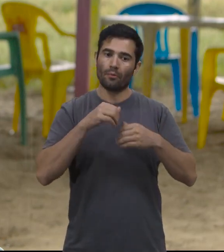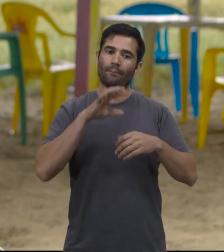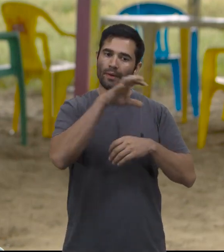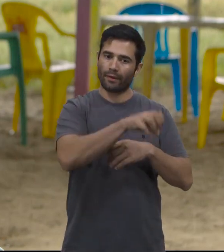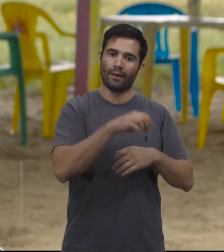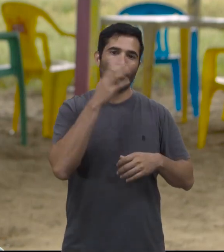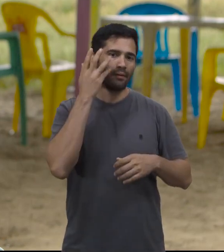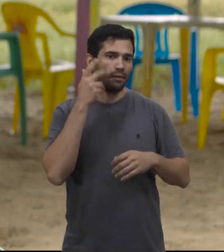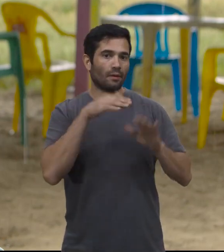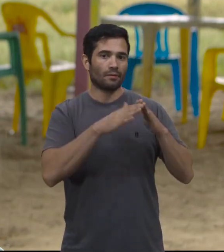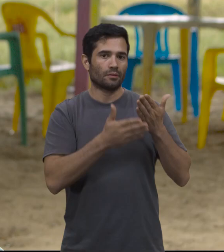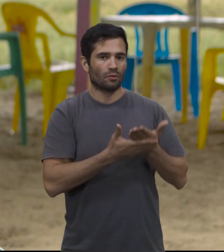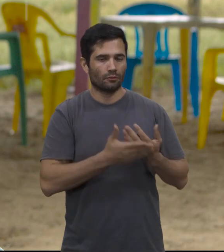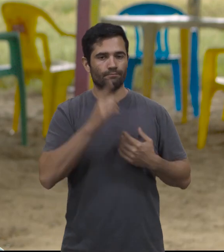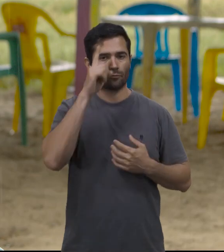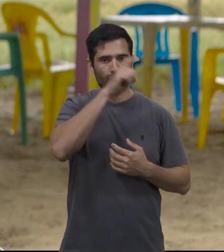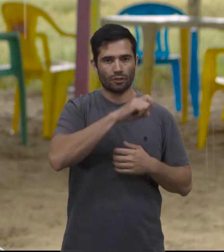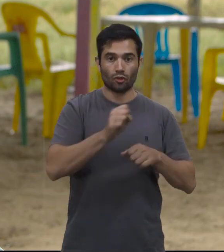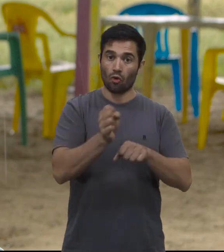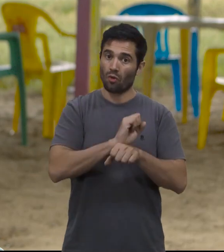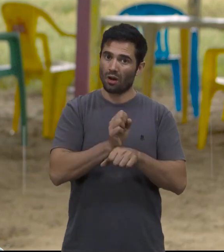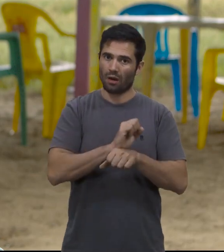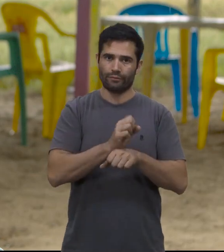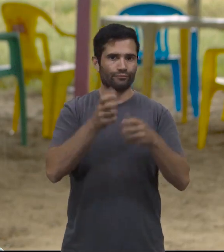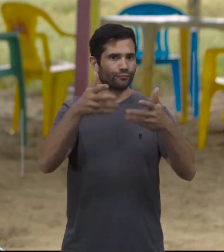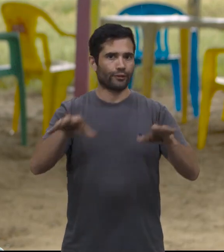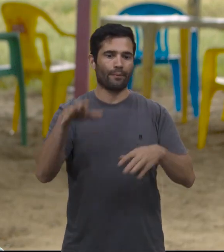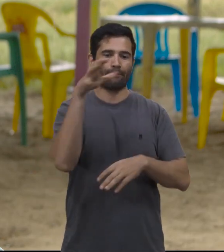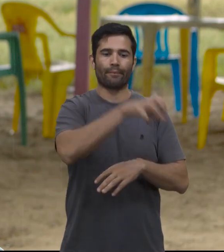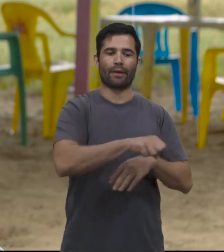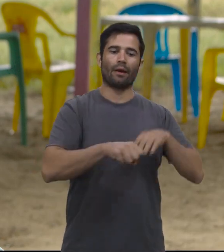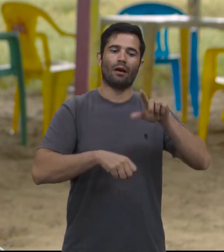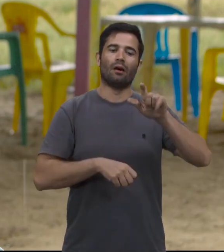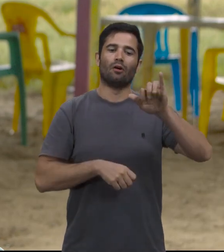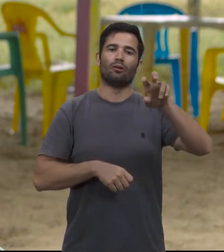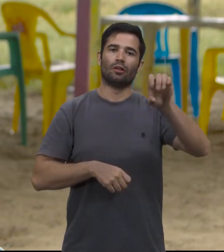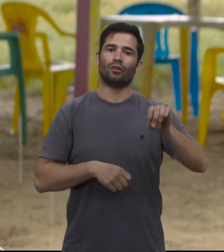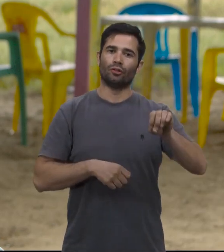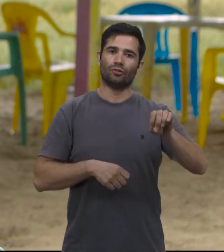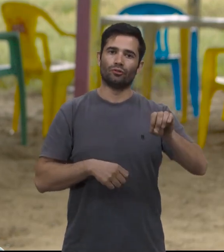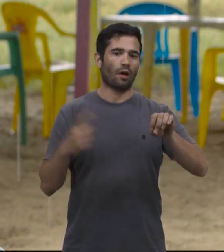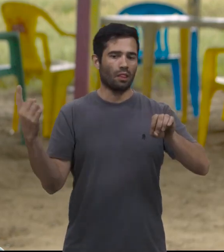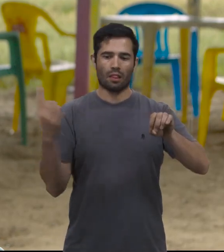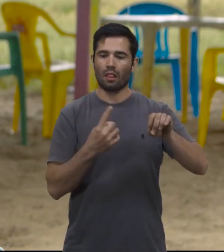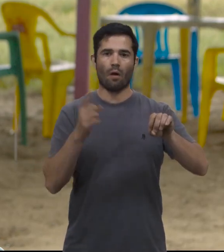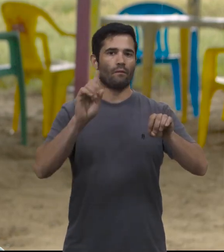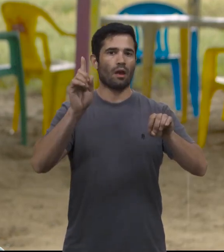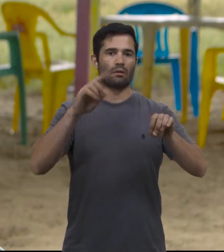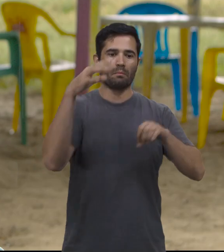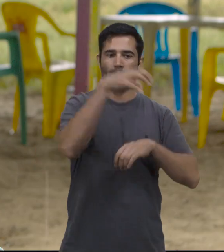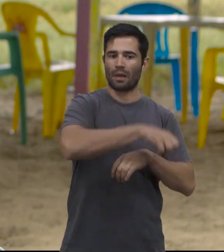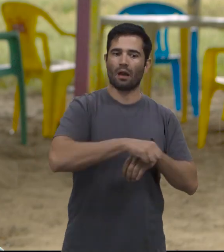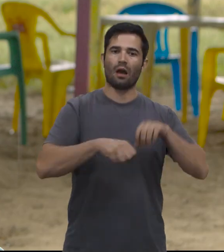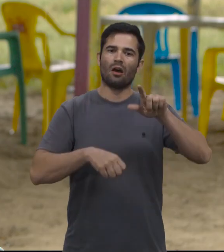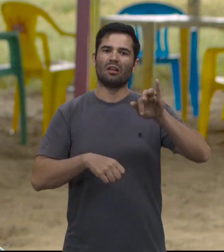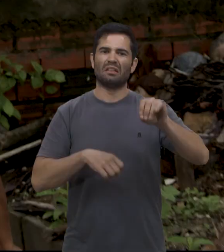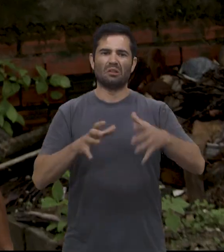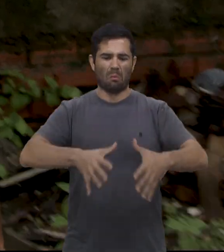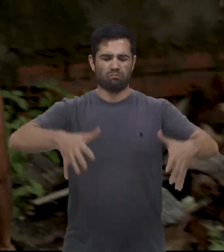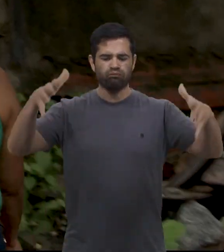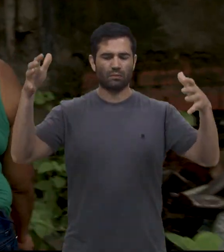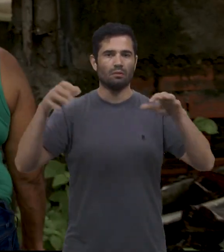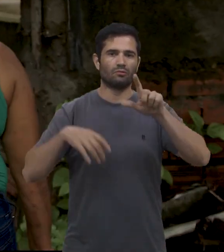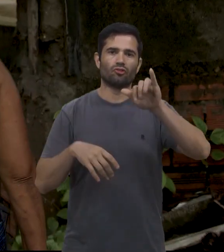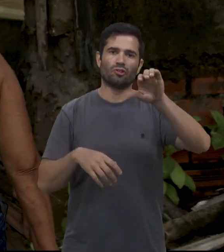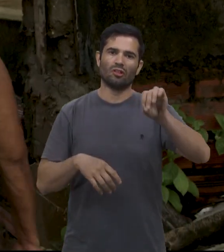buscar as crianças na escola. O carro não quer mais levar o lixo. Não vem mais levar o lixo de jeito algum, que está lá